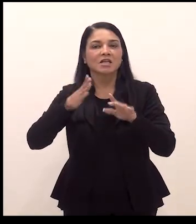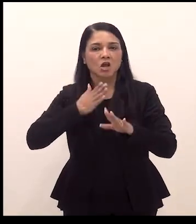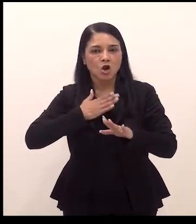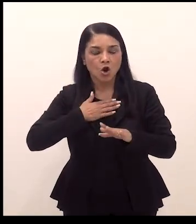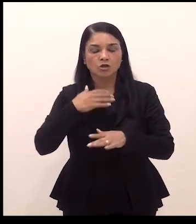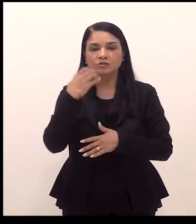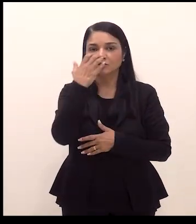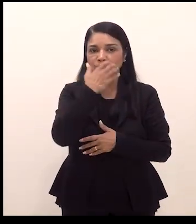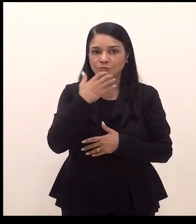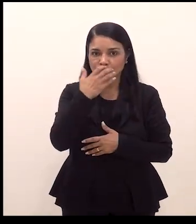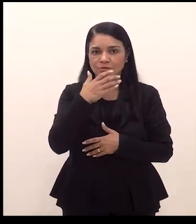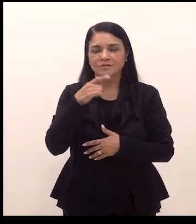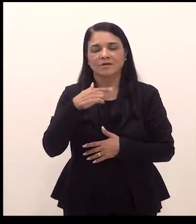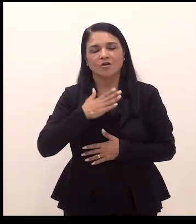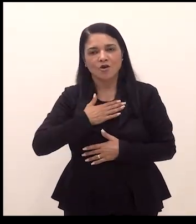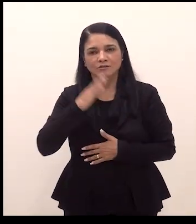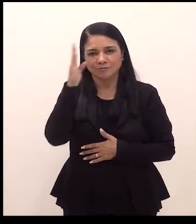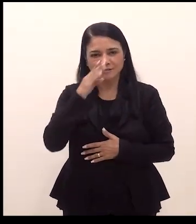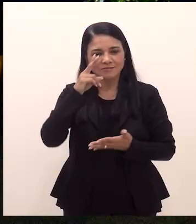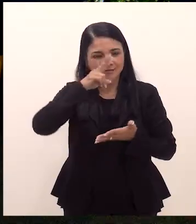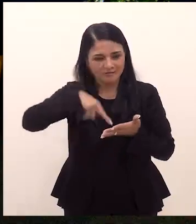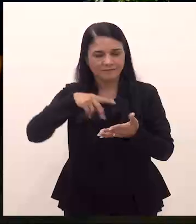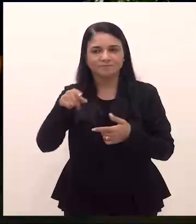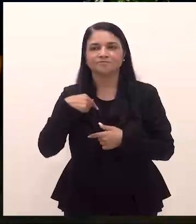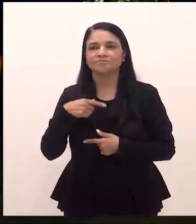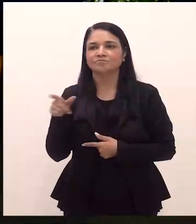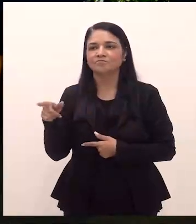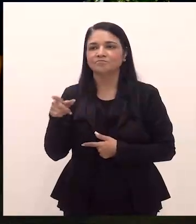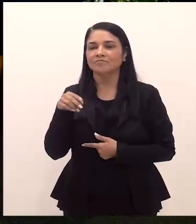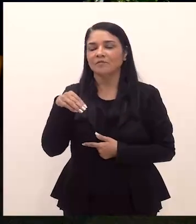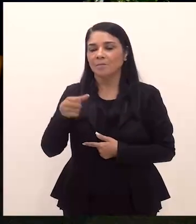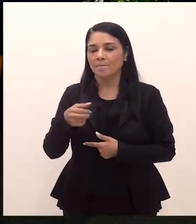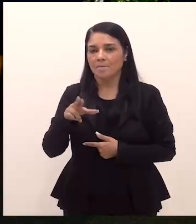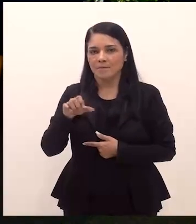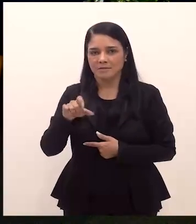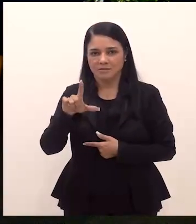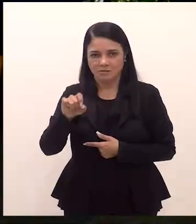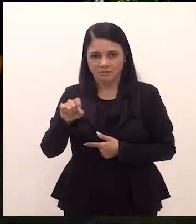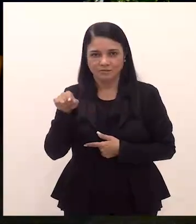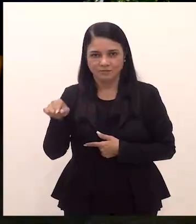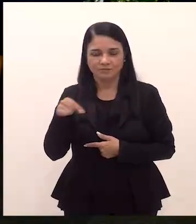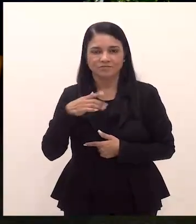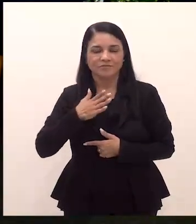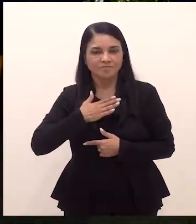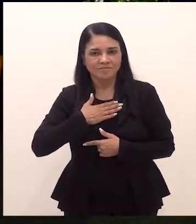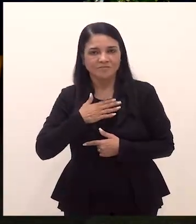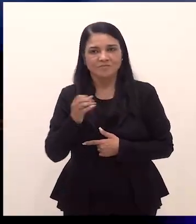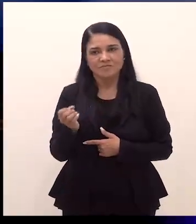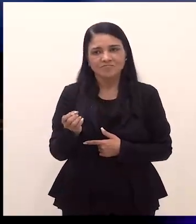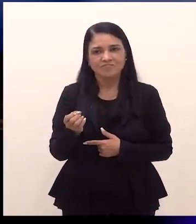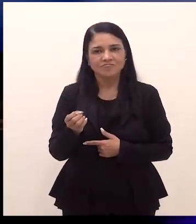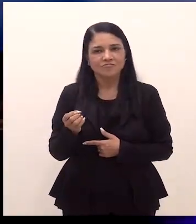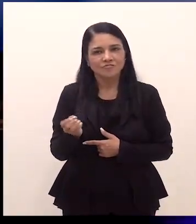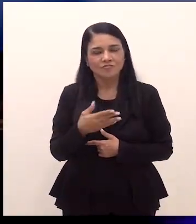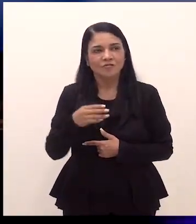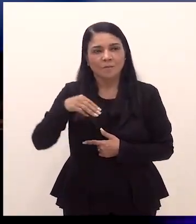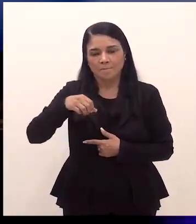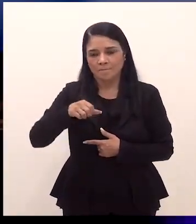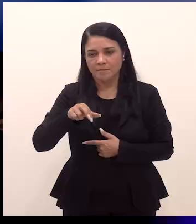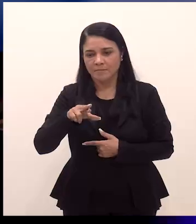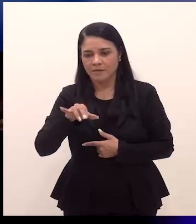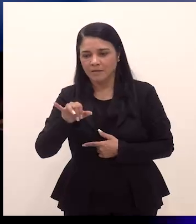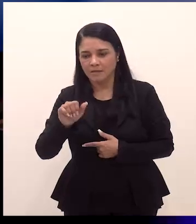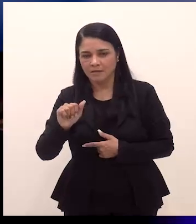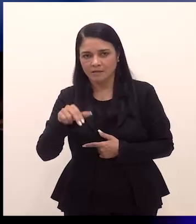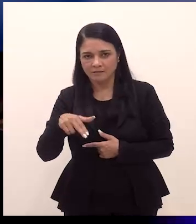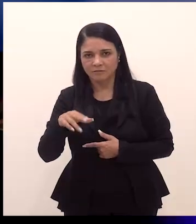quem gosta de música, quem gosta de Brasil, tem que ler. Bacana. Marcelo? Olha, um dos mais recentes que eu li foi Mia Couto,